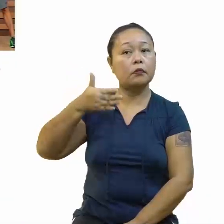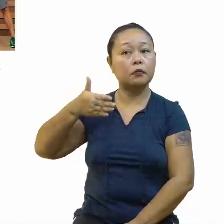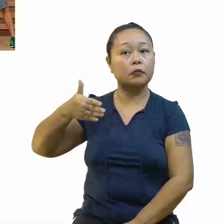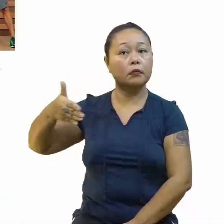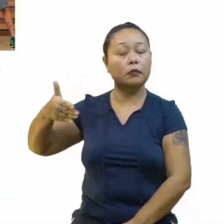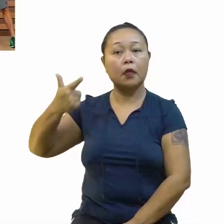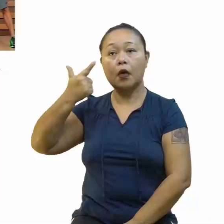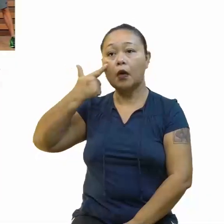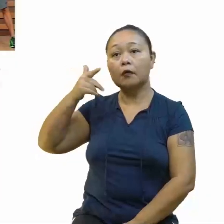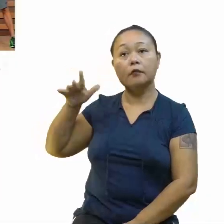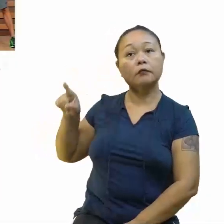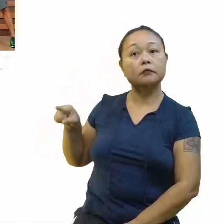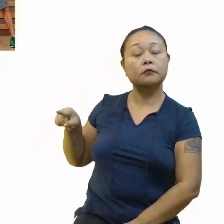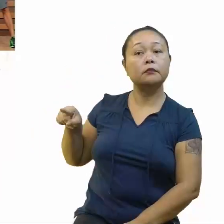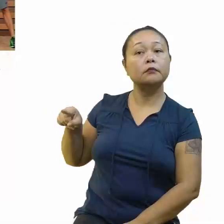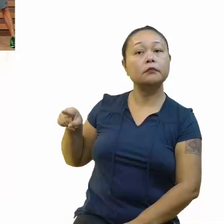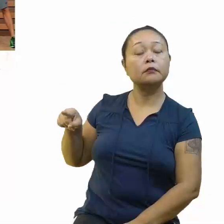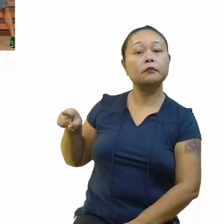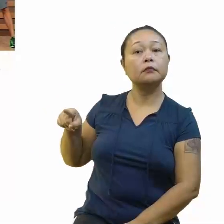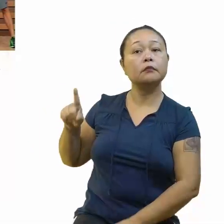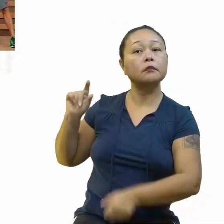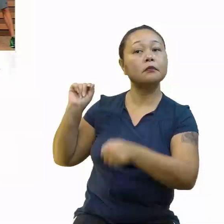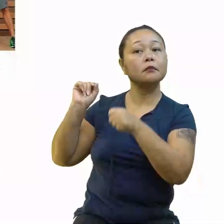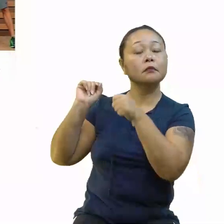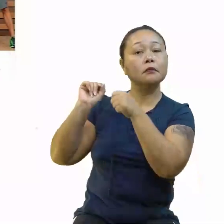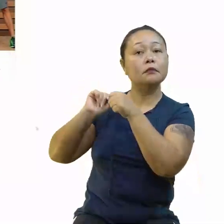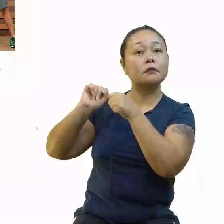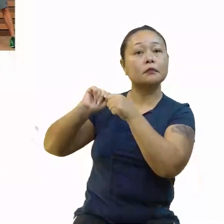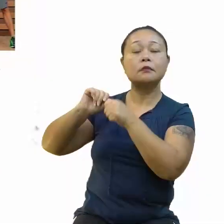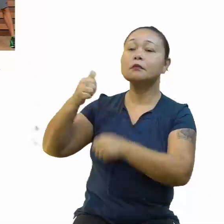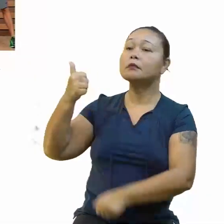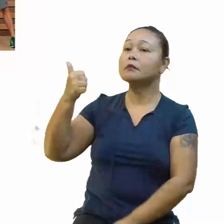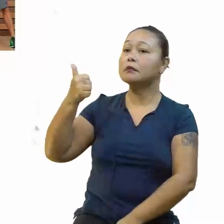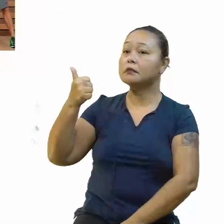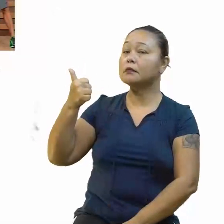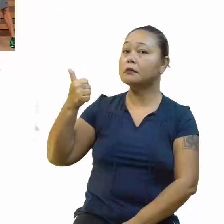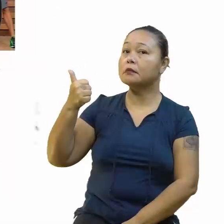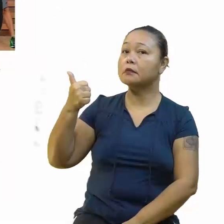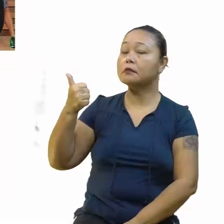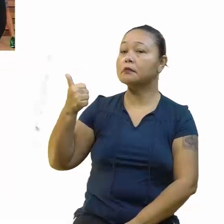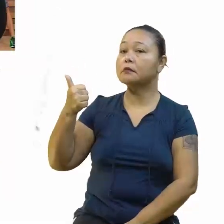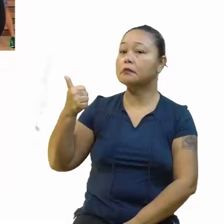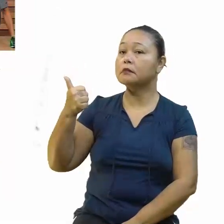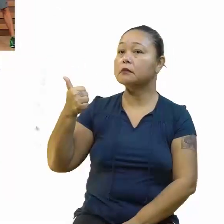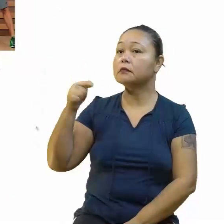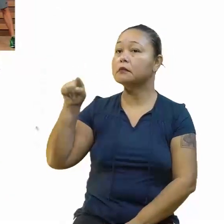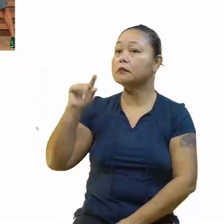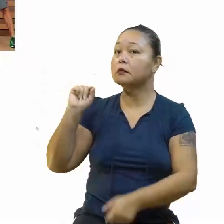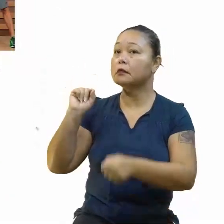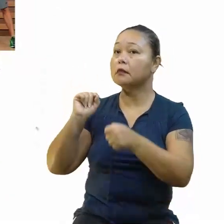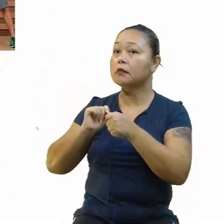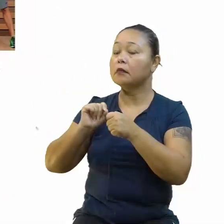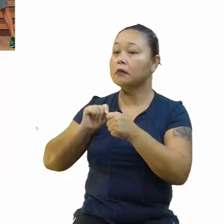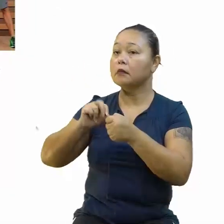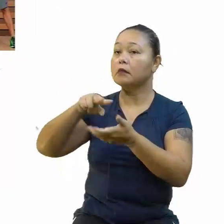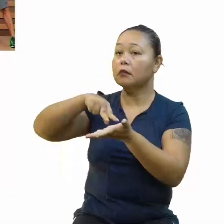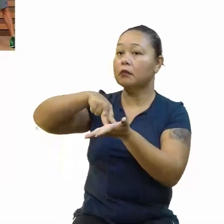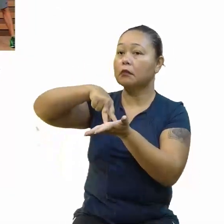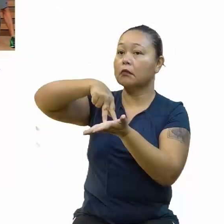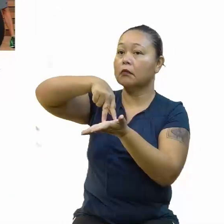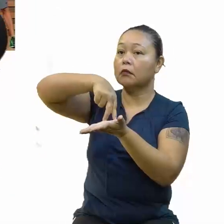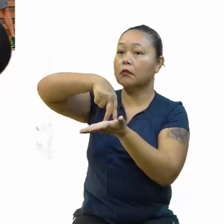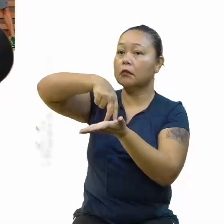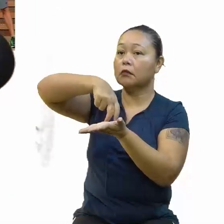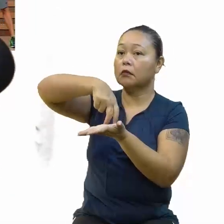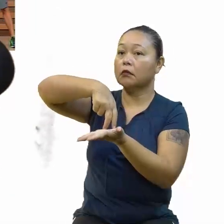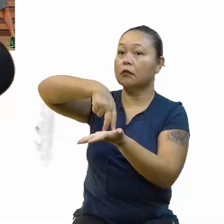vocês poderem observar. Nós vamos fazer o exercício 1. Então, no exercício 1, o que você vai fazer? Você vai agachar. Então, eu vou afastar